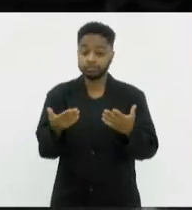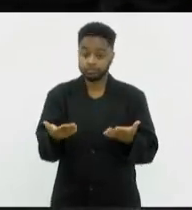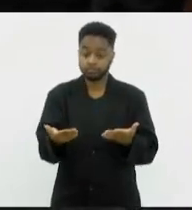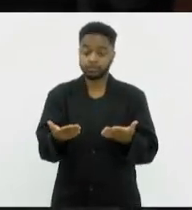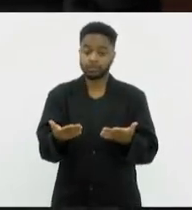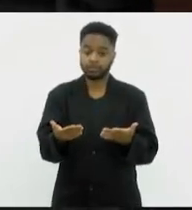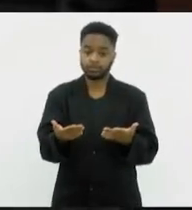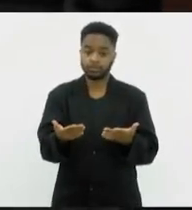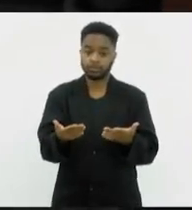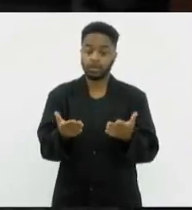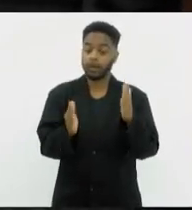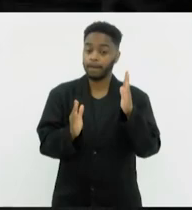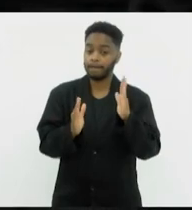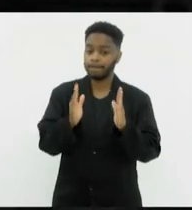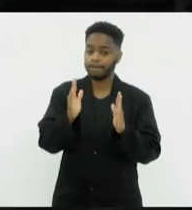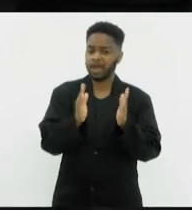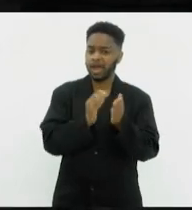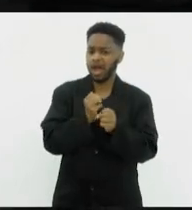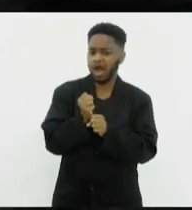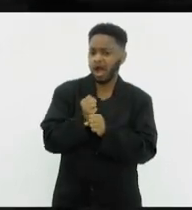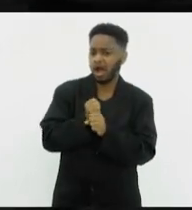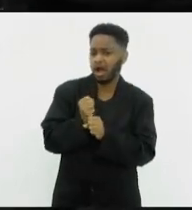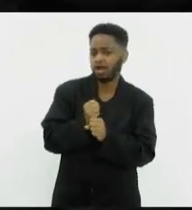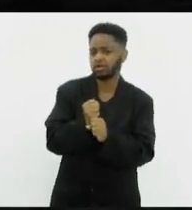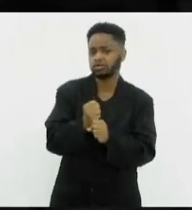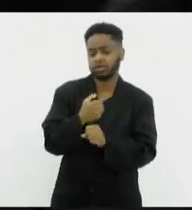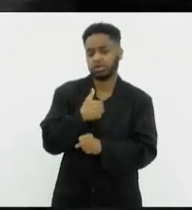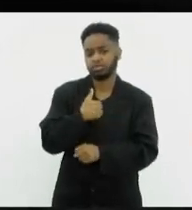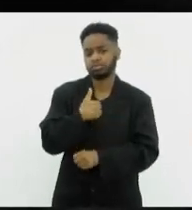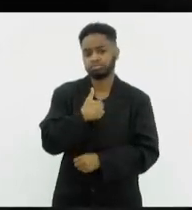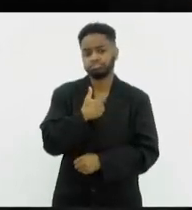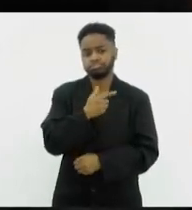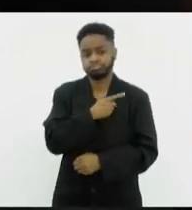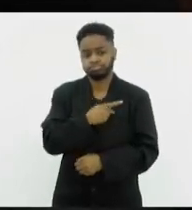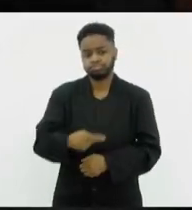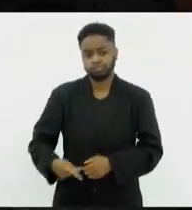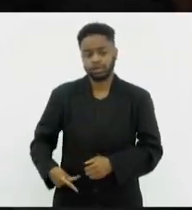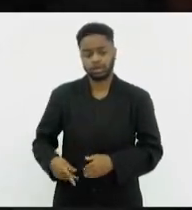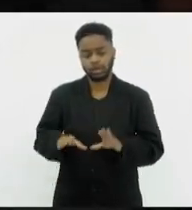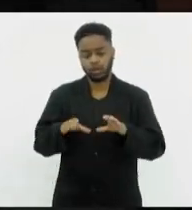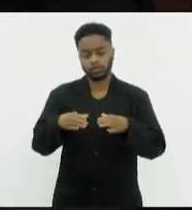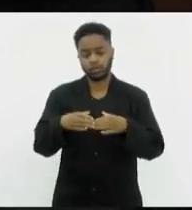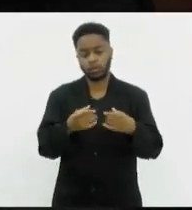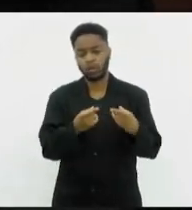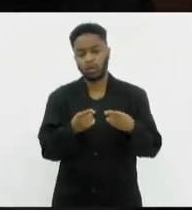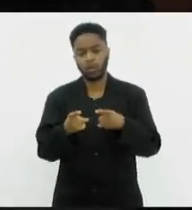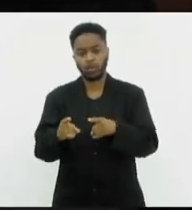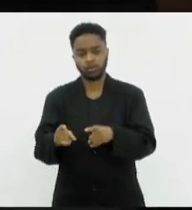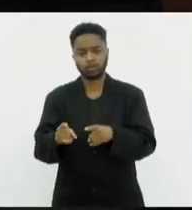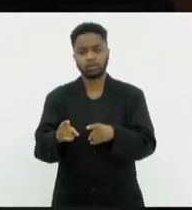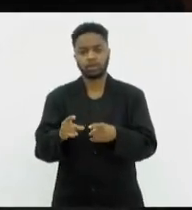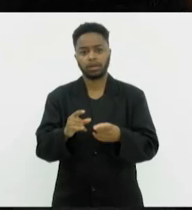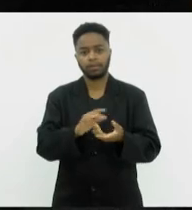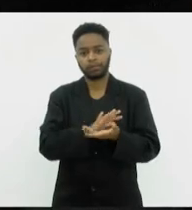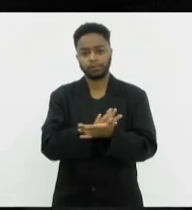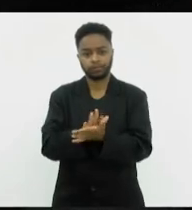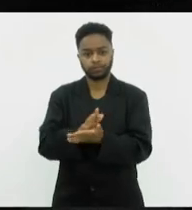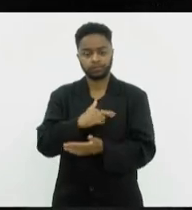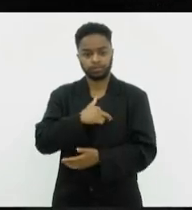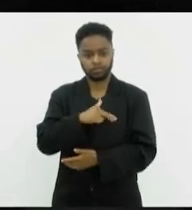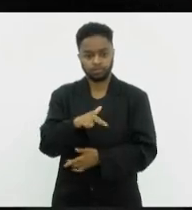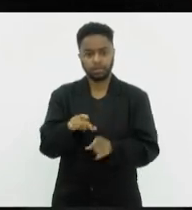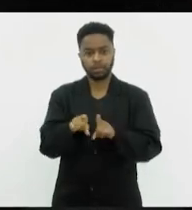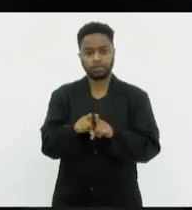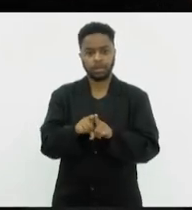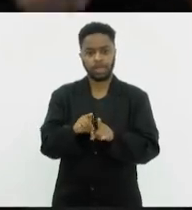mais, durante muitos anos, eu presidi a Comissão contra a Intolerância Religiosa e o Racismo, agora presidida pelo